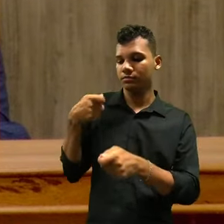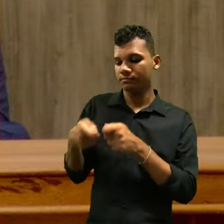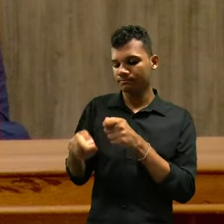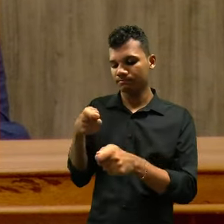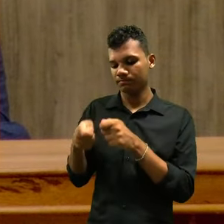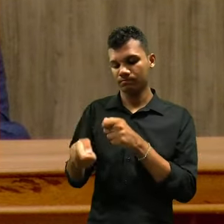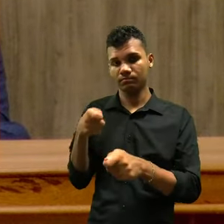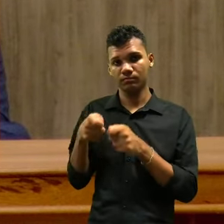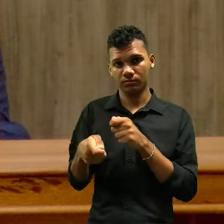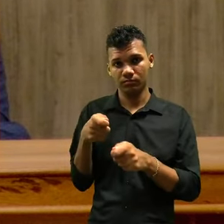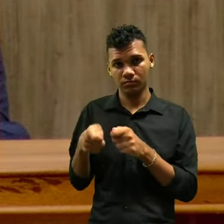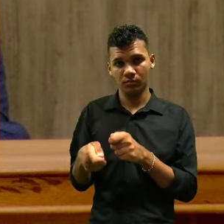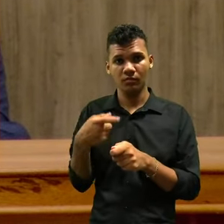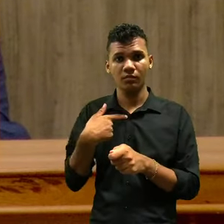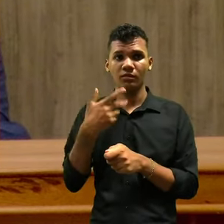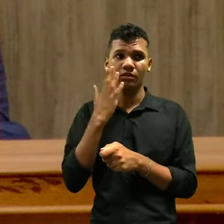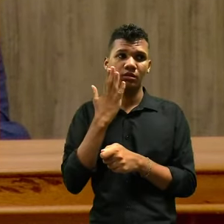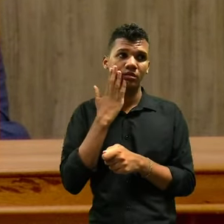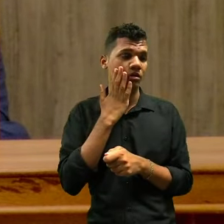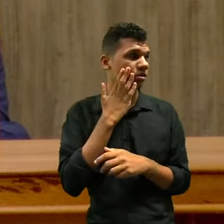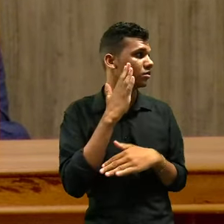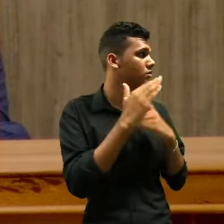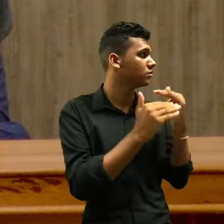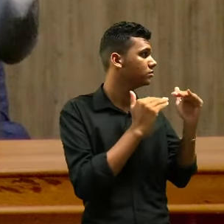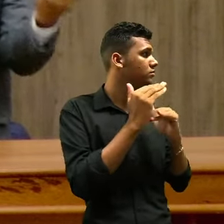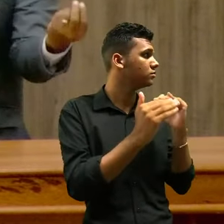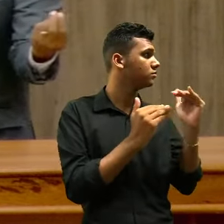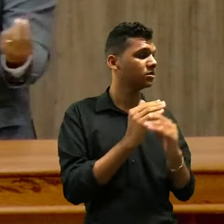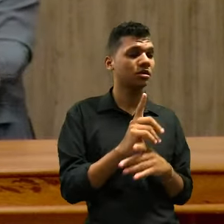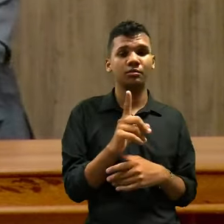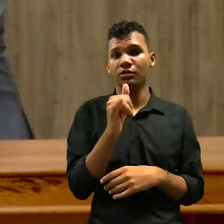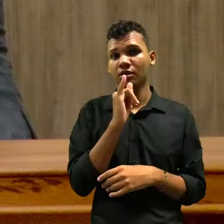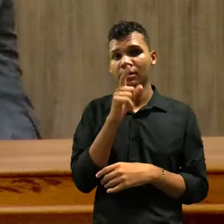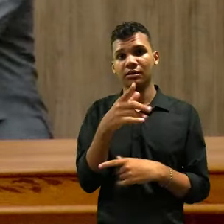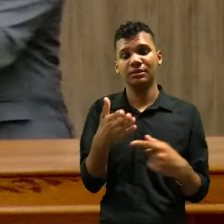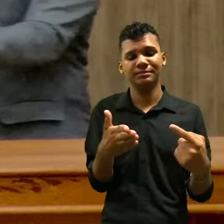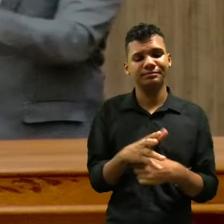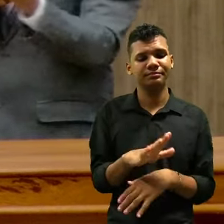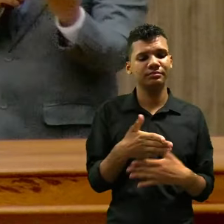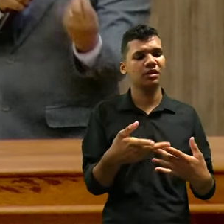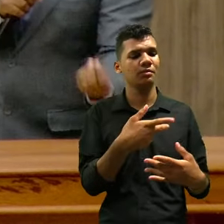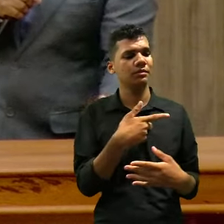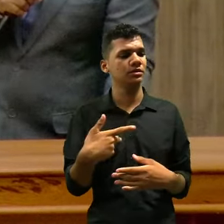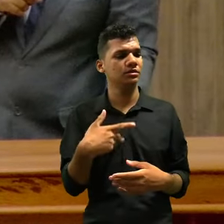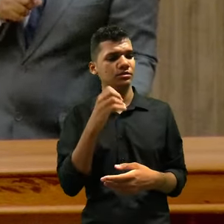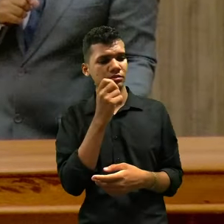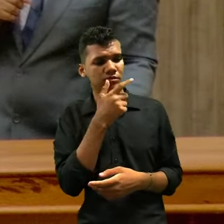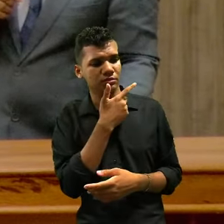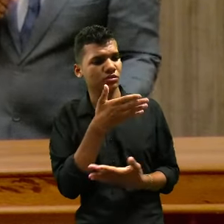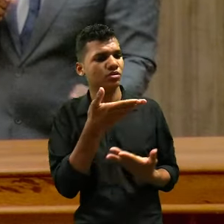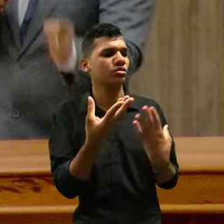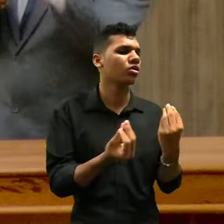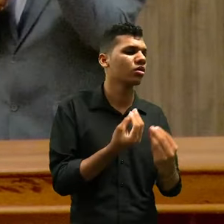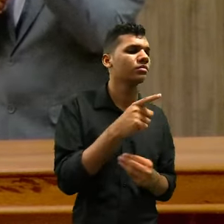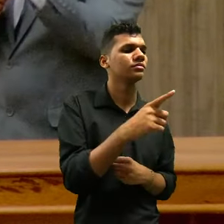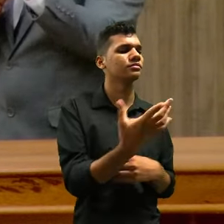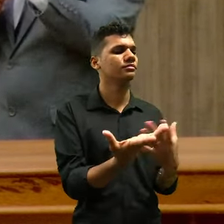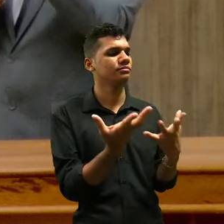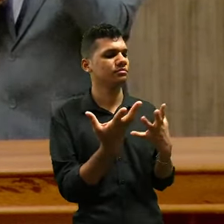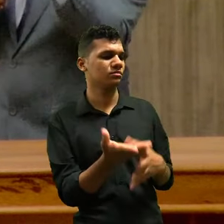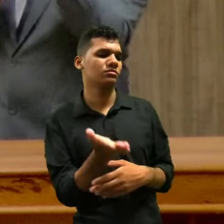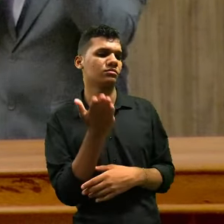trabalhadas trabalhadas aí você me pergunta pastor Osiel E aonde é que o senhor quer chegar eu quero